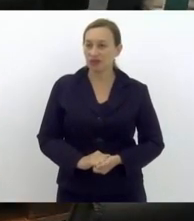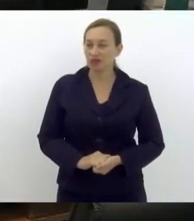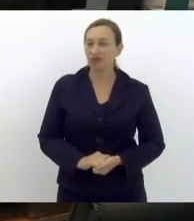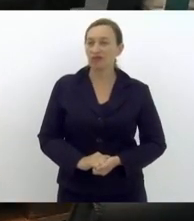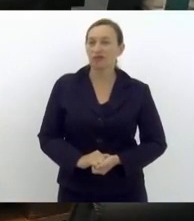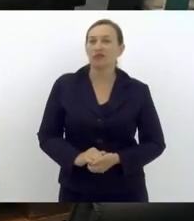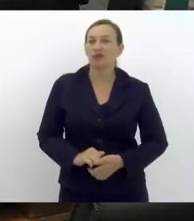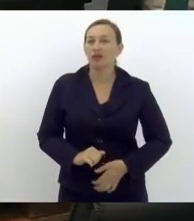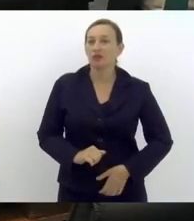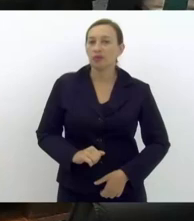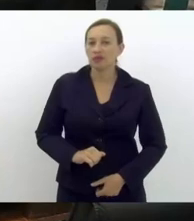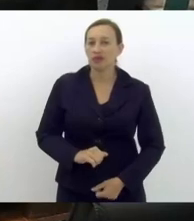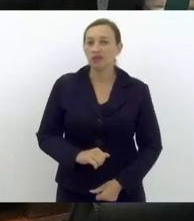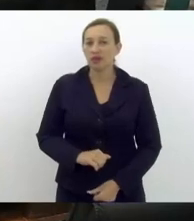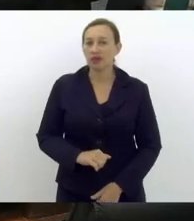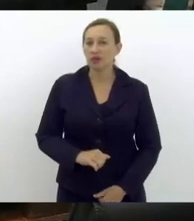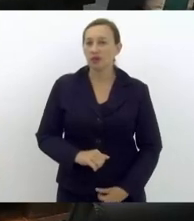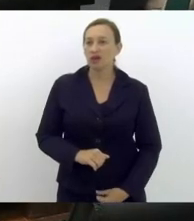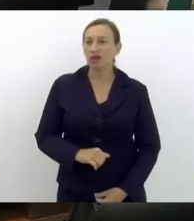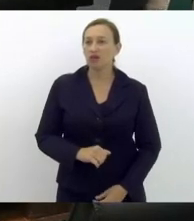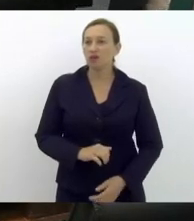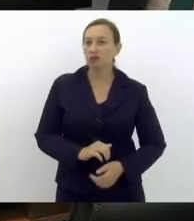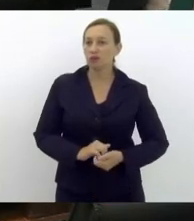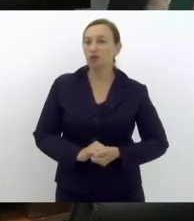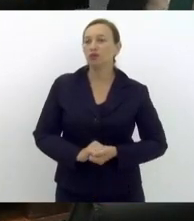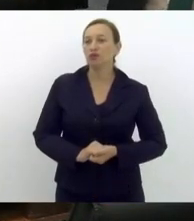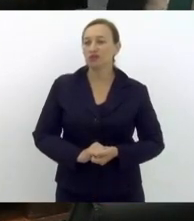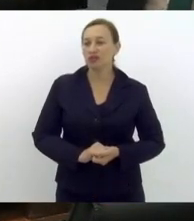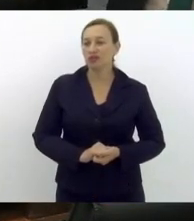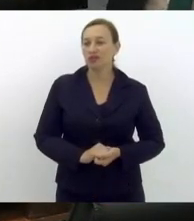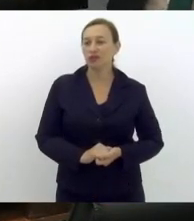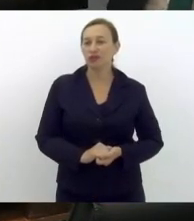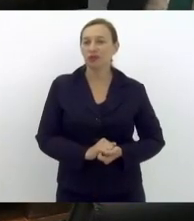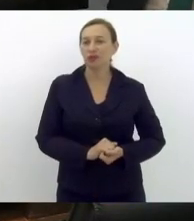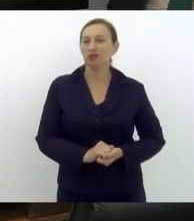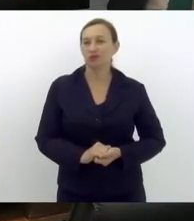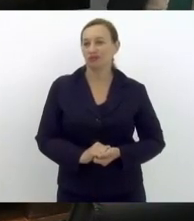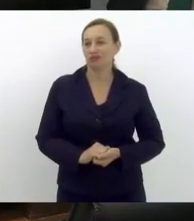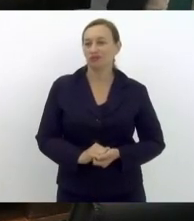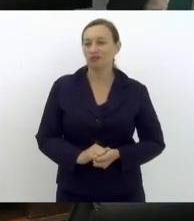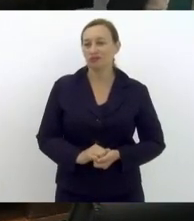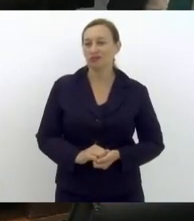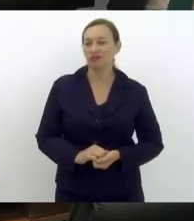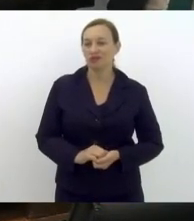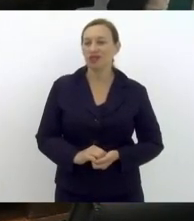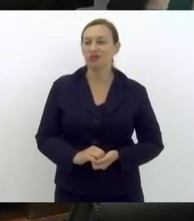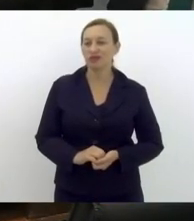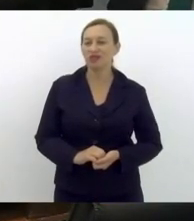Não, nem vira a página, não. Estamos aqui, ó. Esse aqui é melhor. Deixa eu ir pela essa porta aqui que é melhor. Ah, tá.